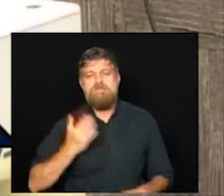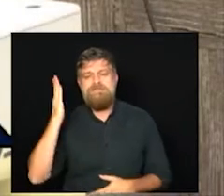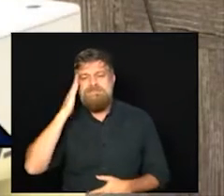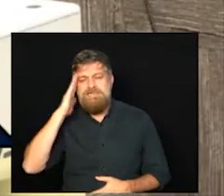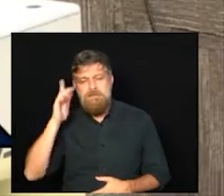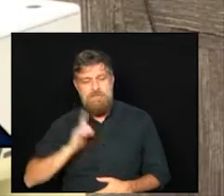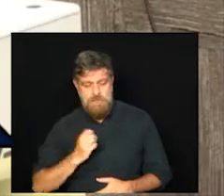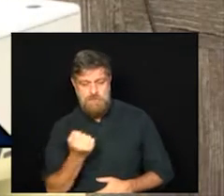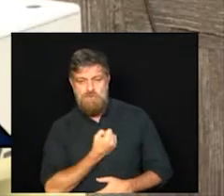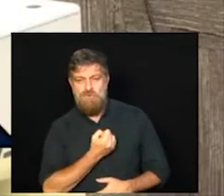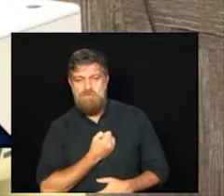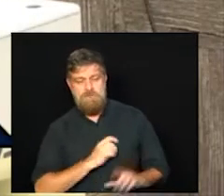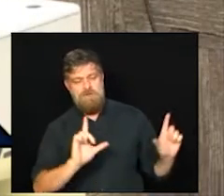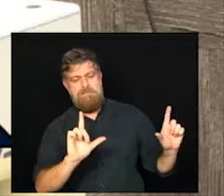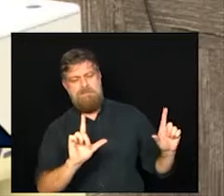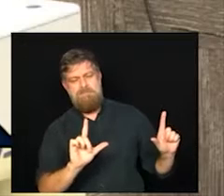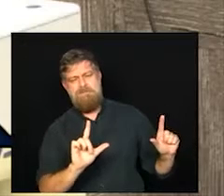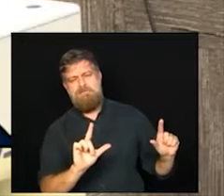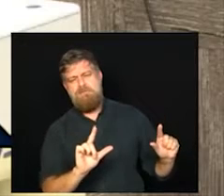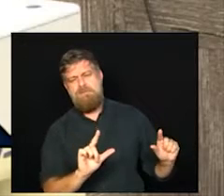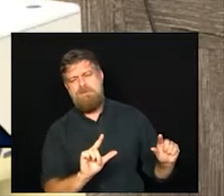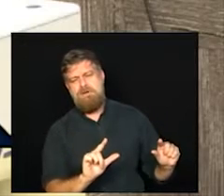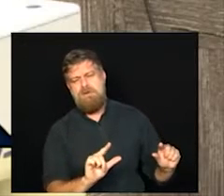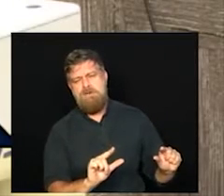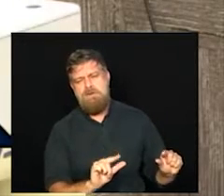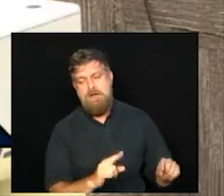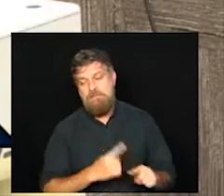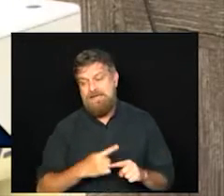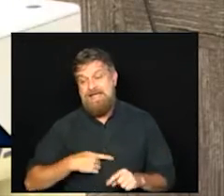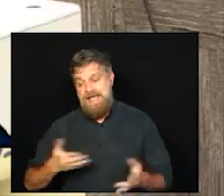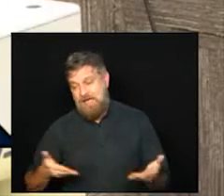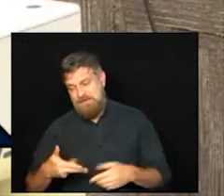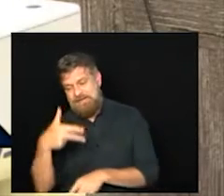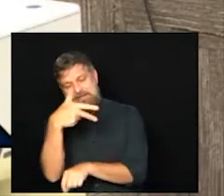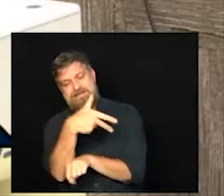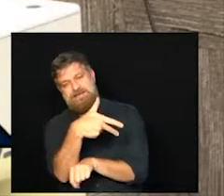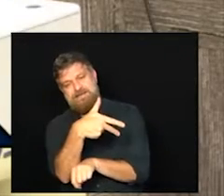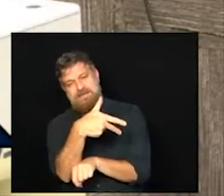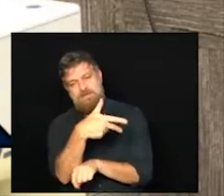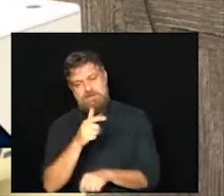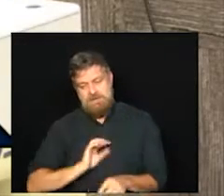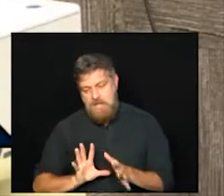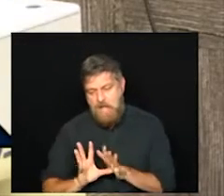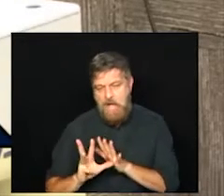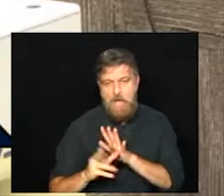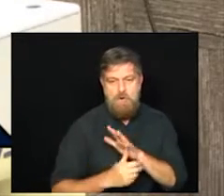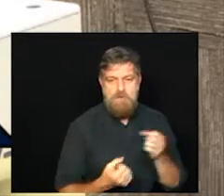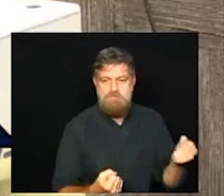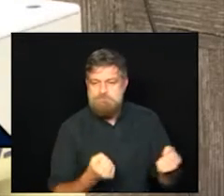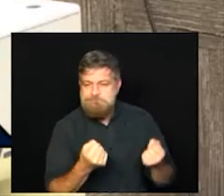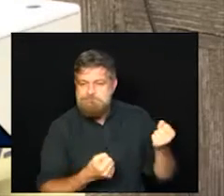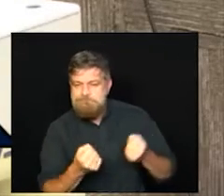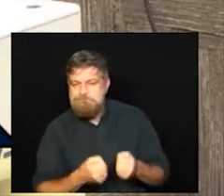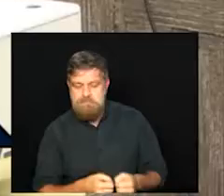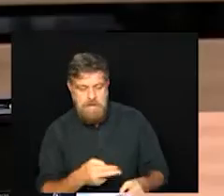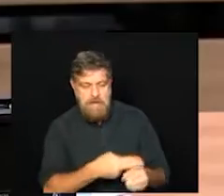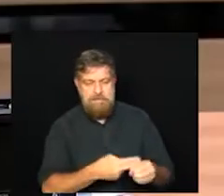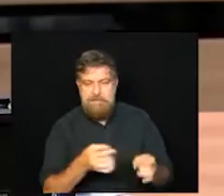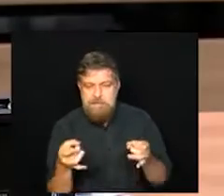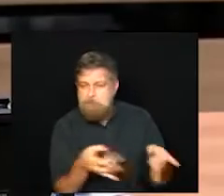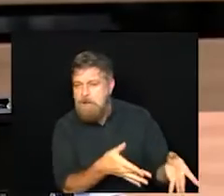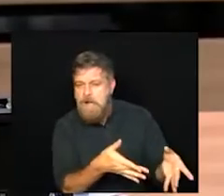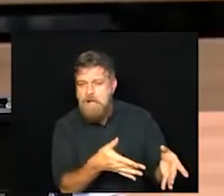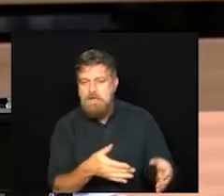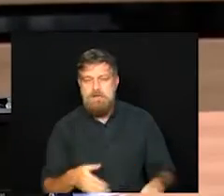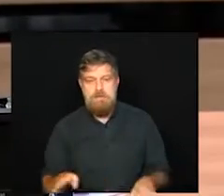que caiu 1000 vezes aí a questão desse furto que levavam lá para a Unicamp.